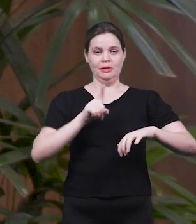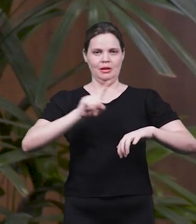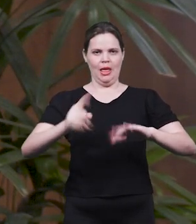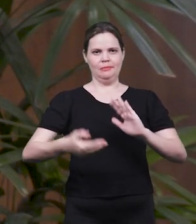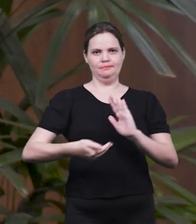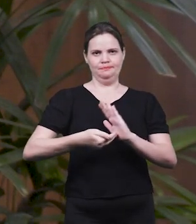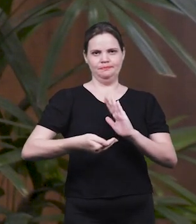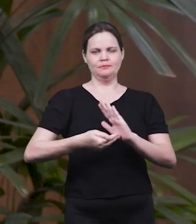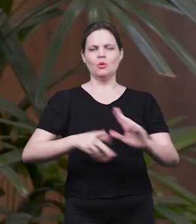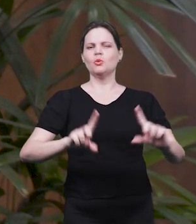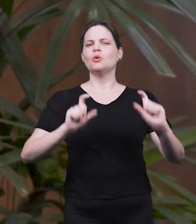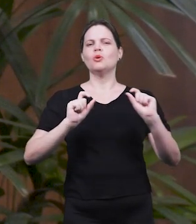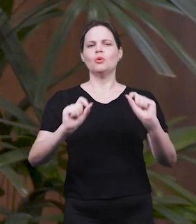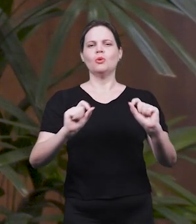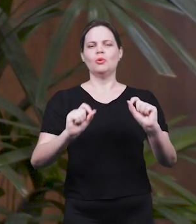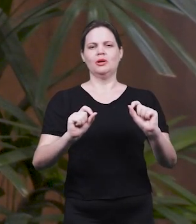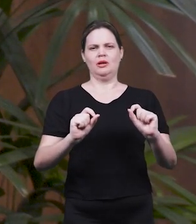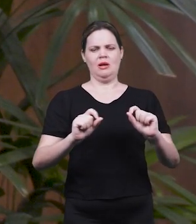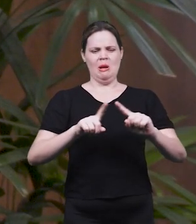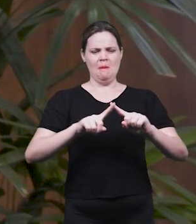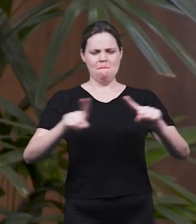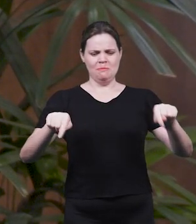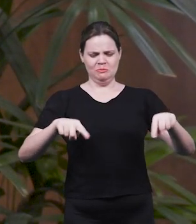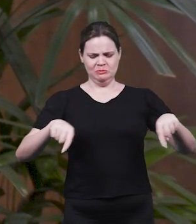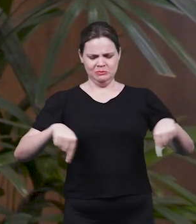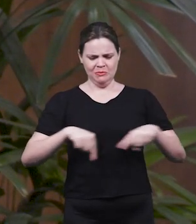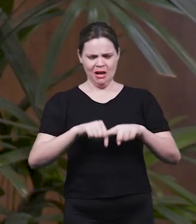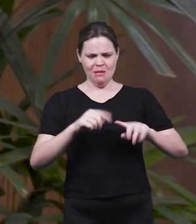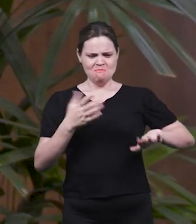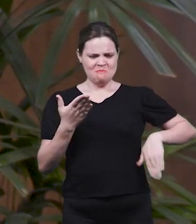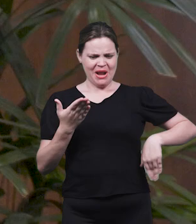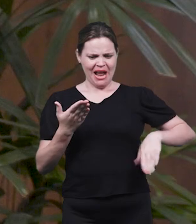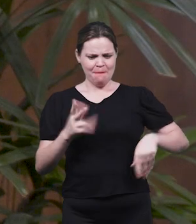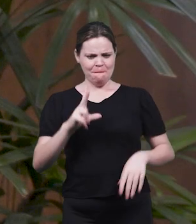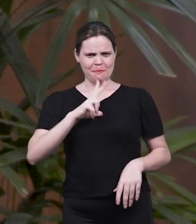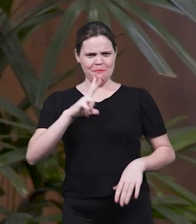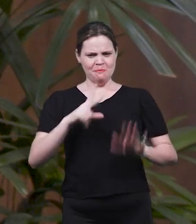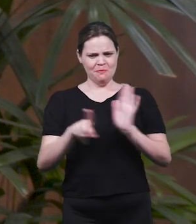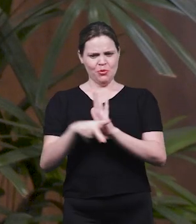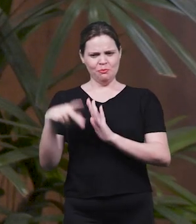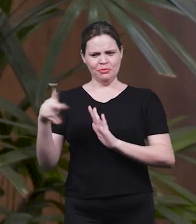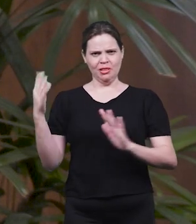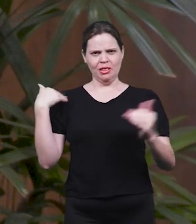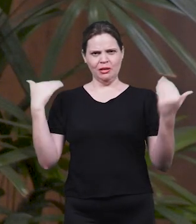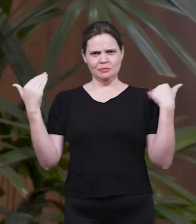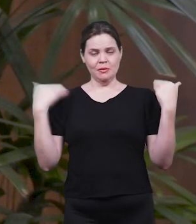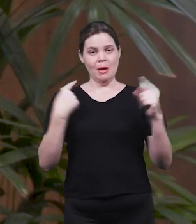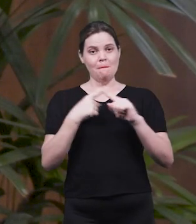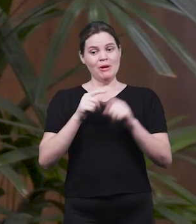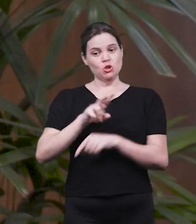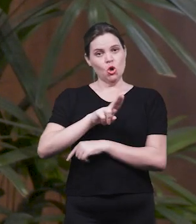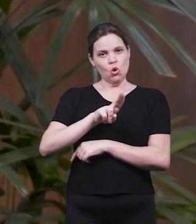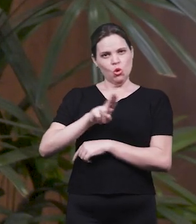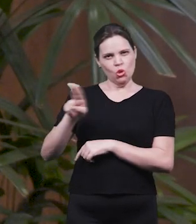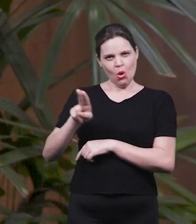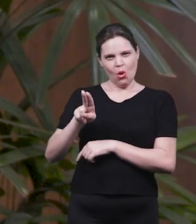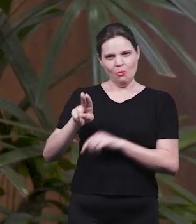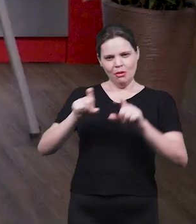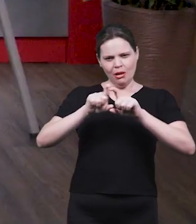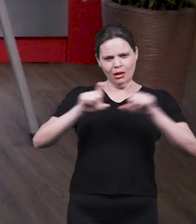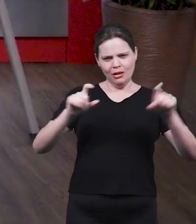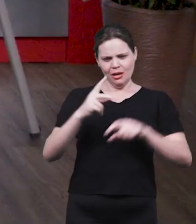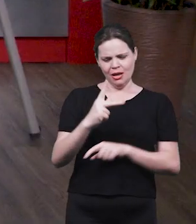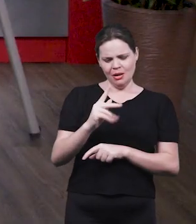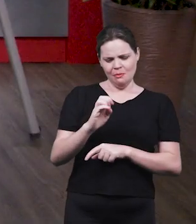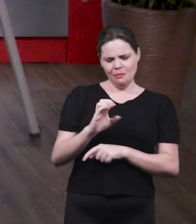PEC de privatização das praias. Essa PEC, a nomenclatura dela, ela é correta? E fala um pouco para a gente